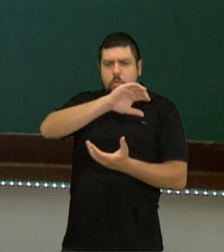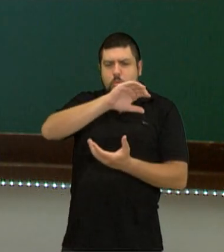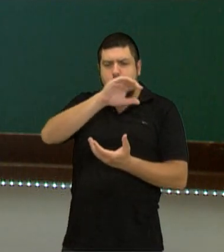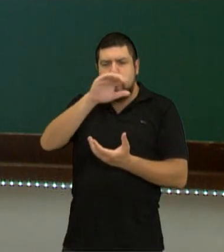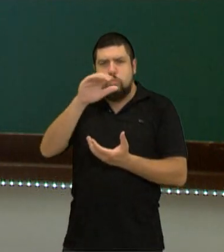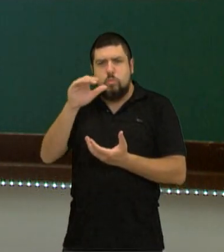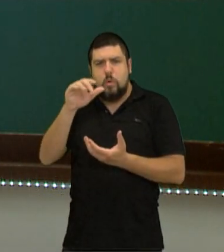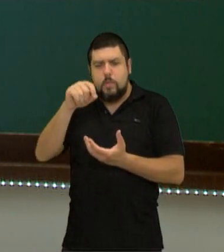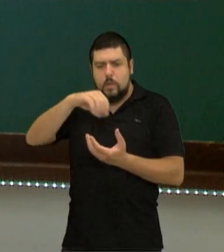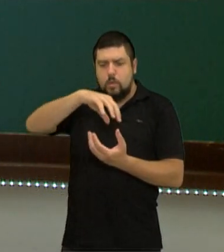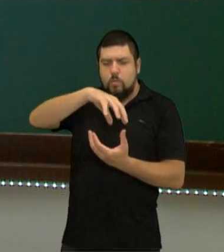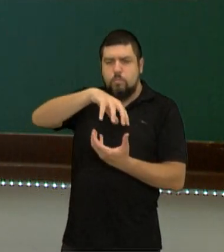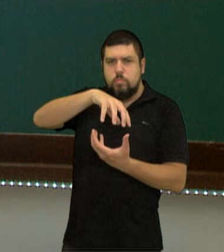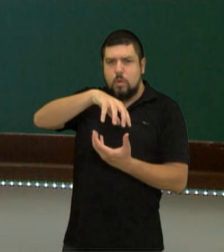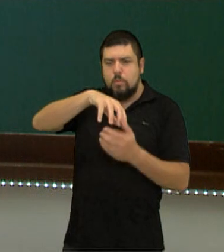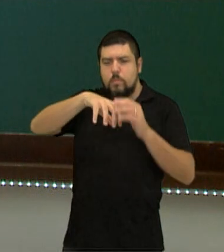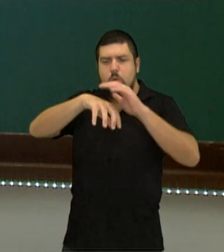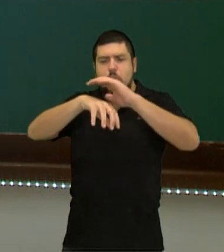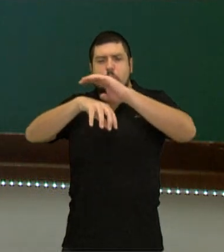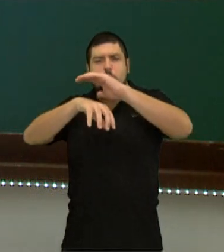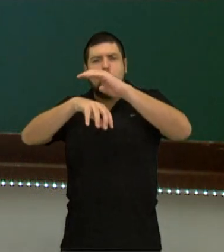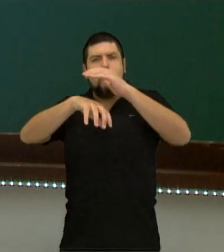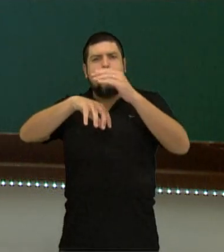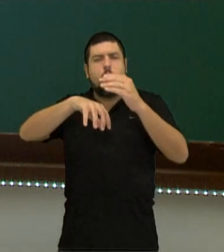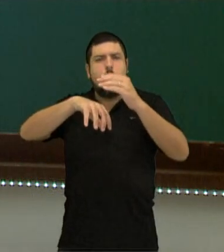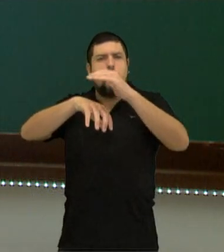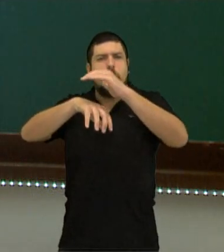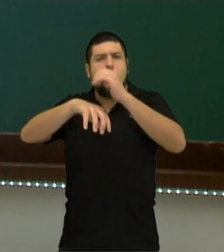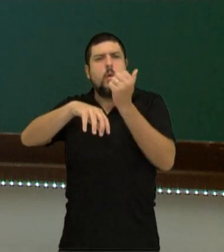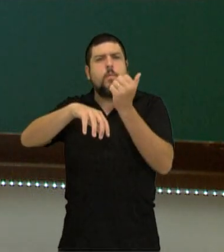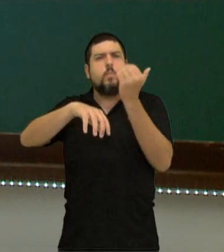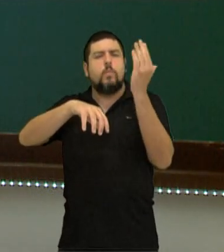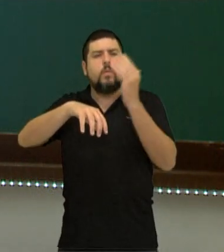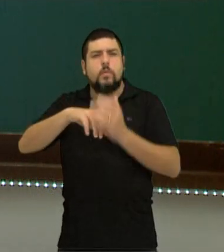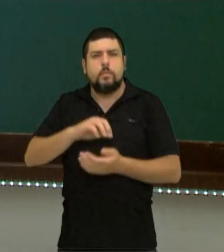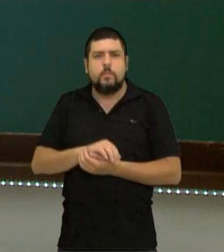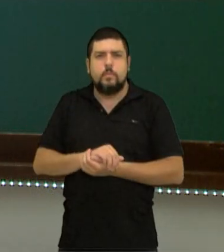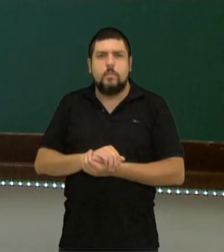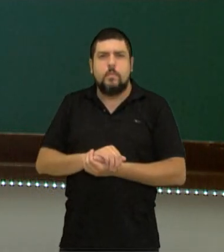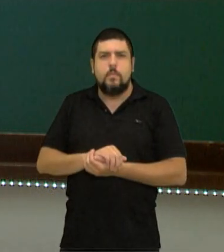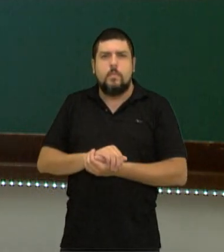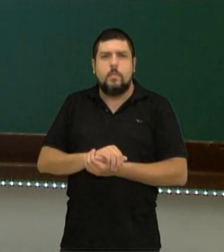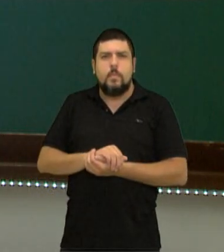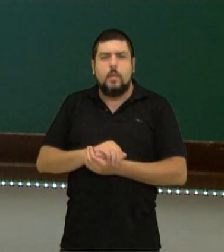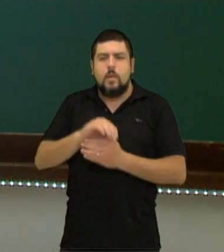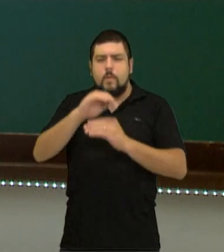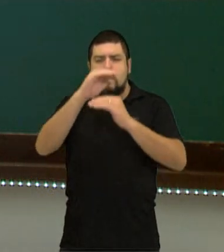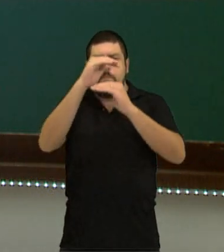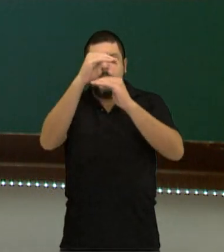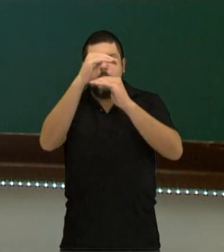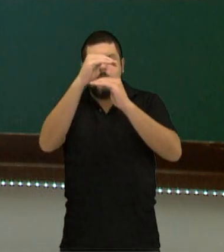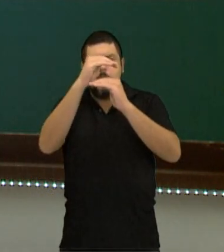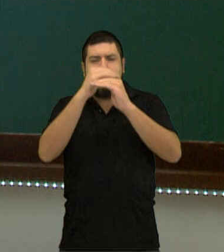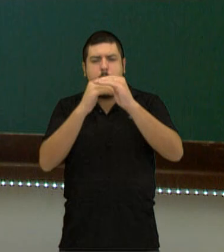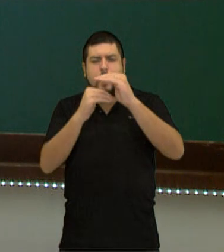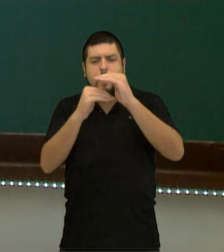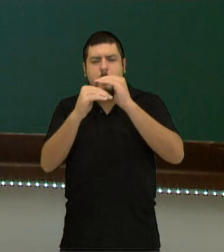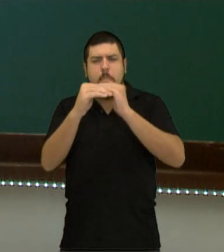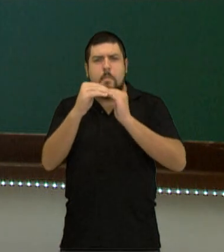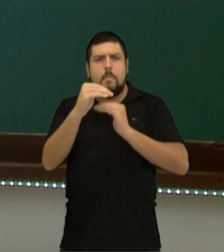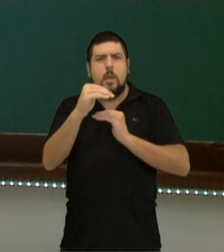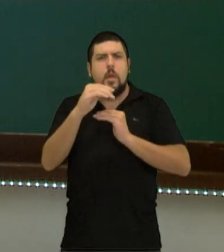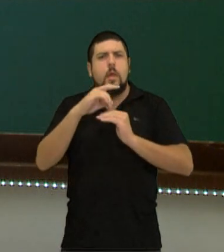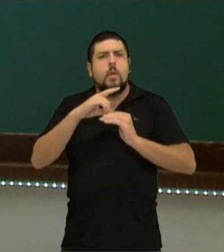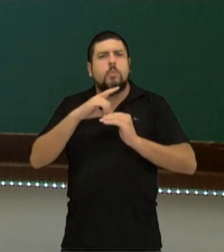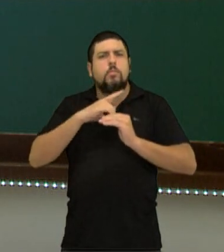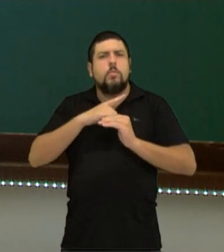nosso planeta e o que é o espaço. E em cada uma dessas camadas nós vamos encontrar gases